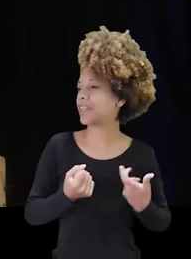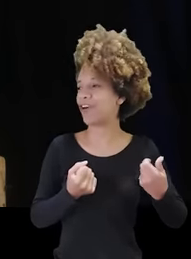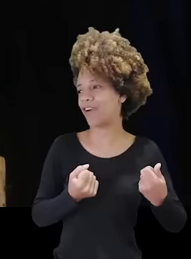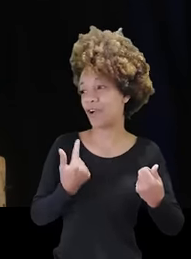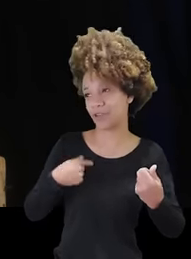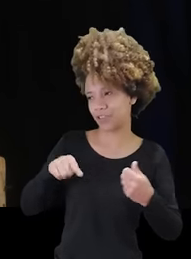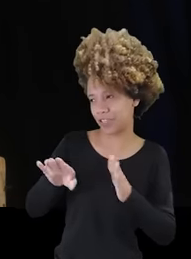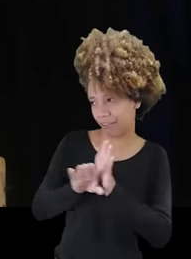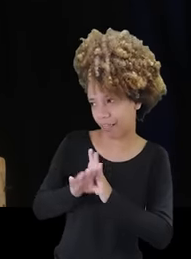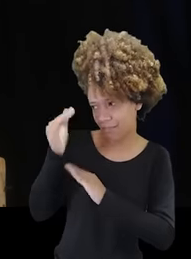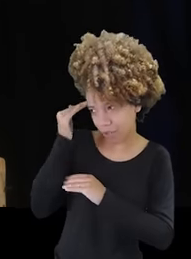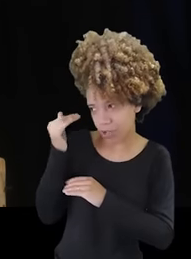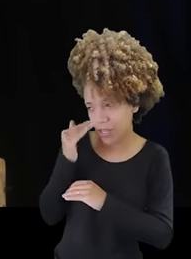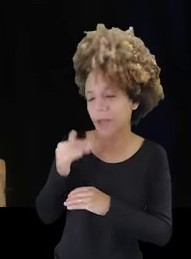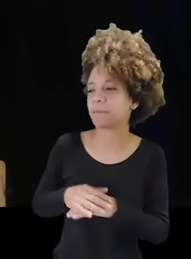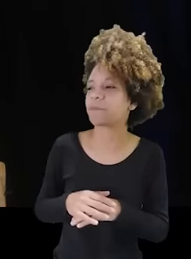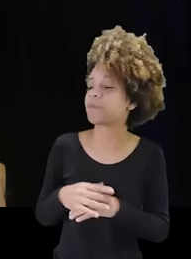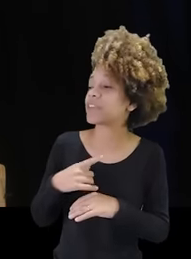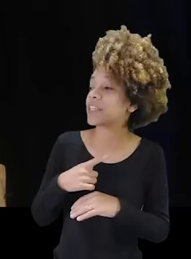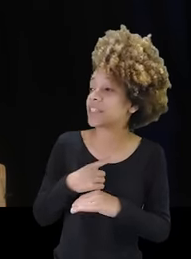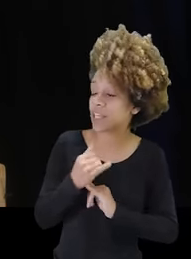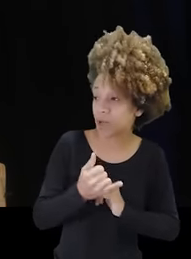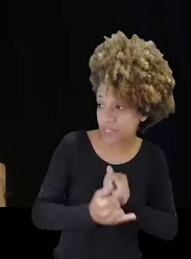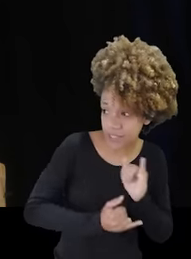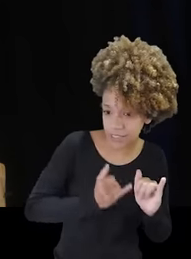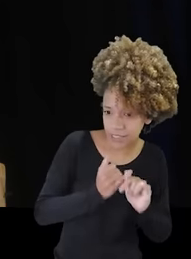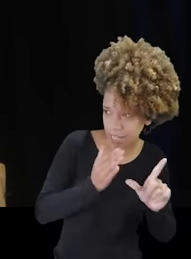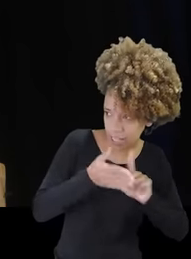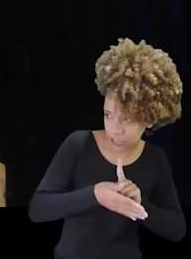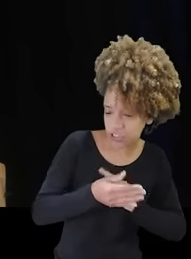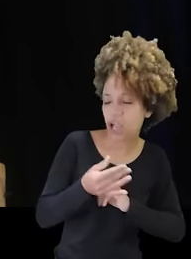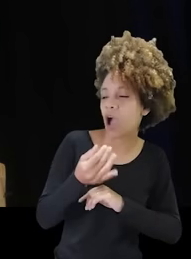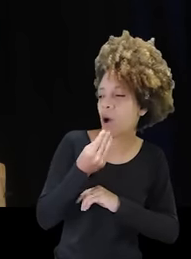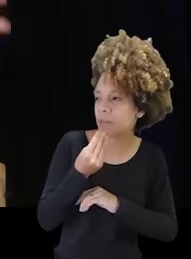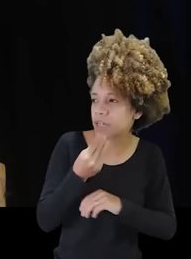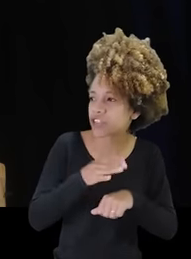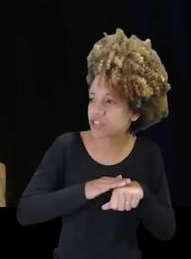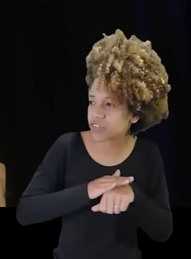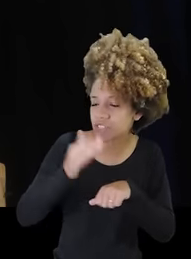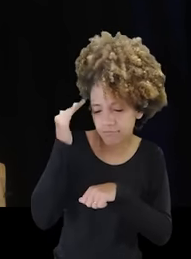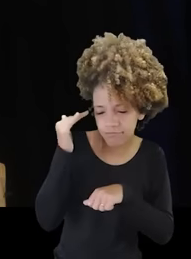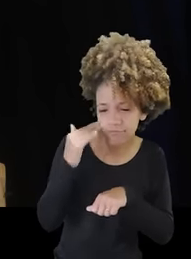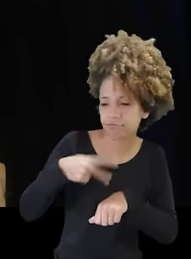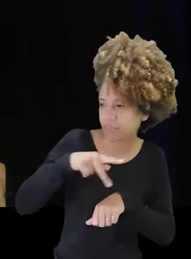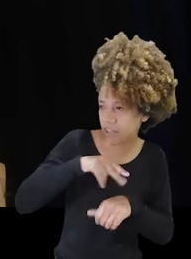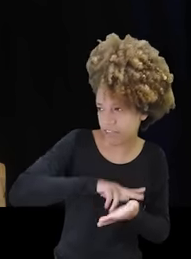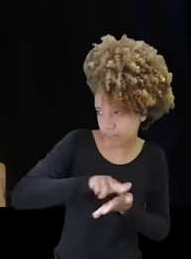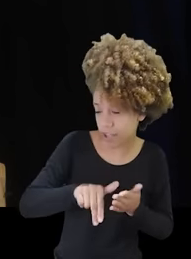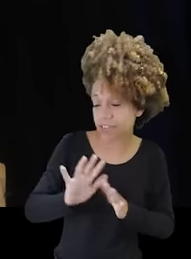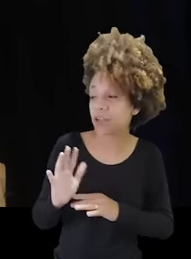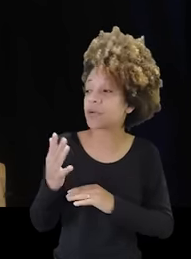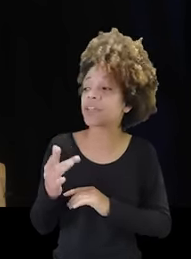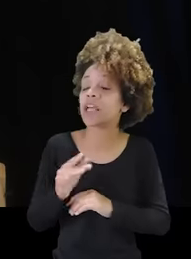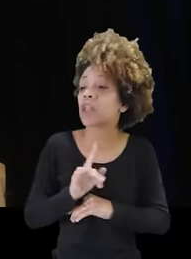né quando eu chegar lá e tem muito com internet a possibilidade das pessoas conversarem com pessoas dos outros países e